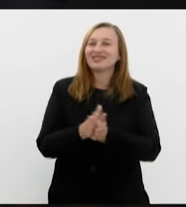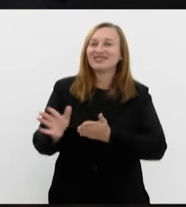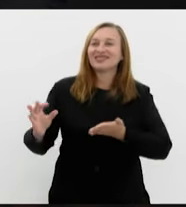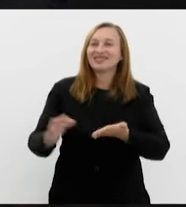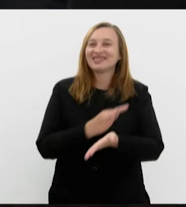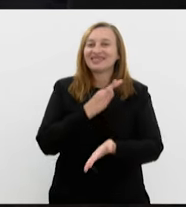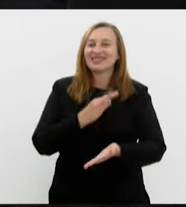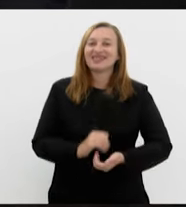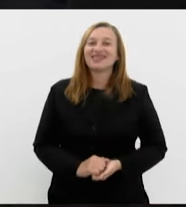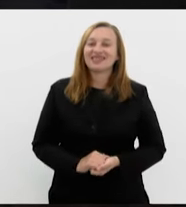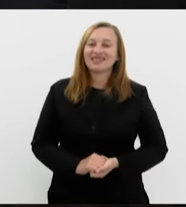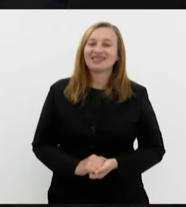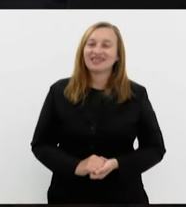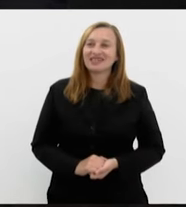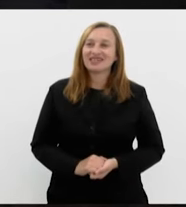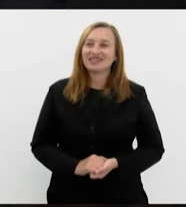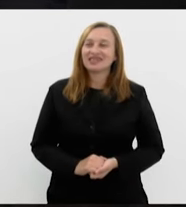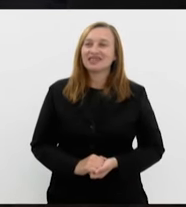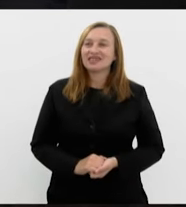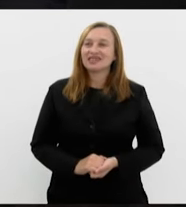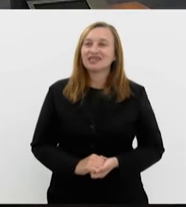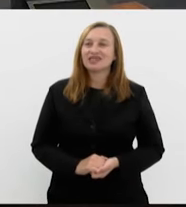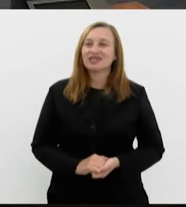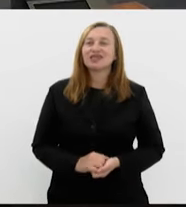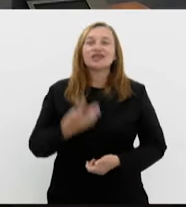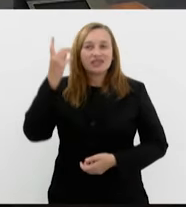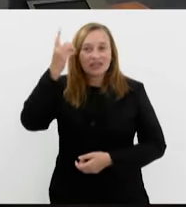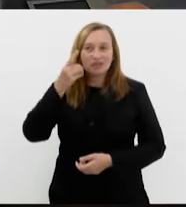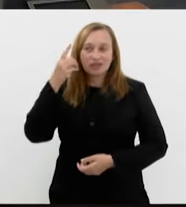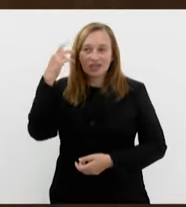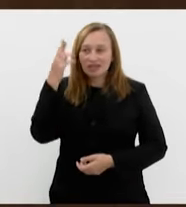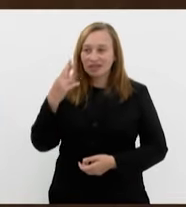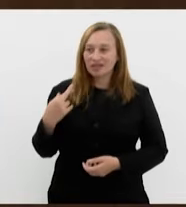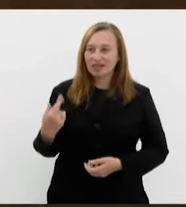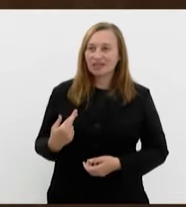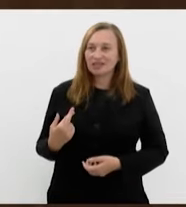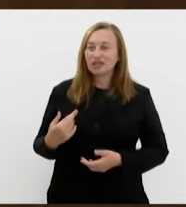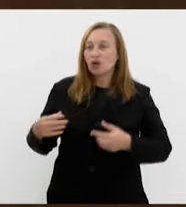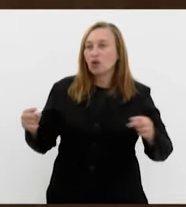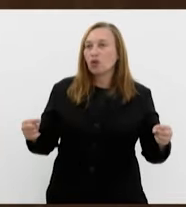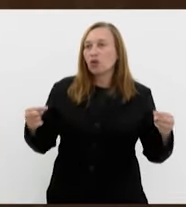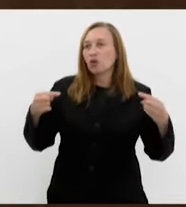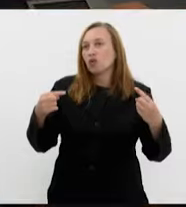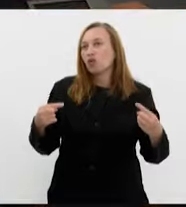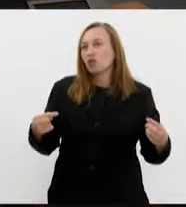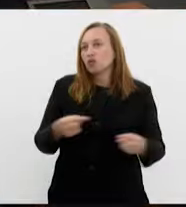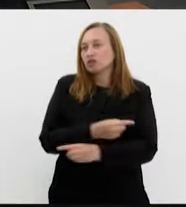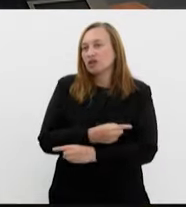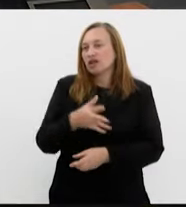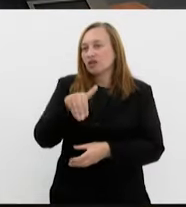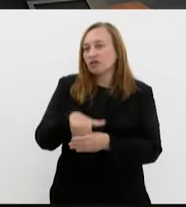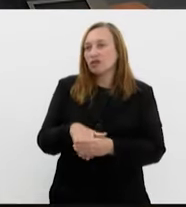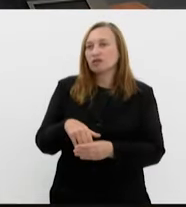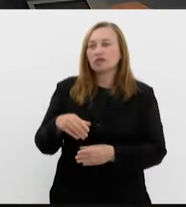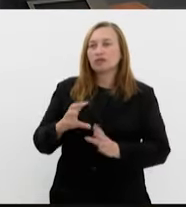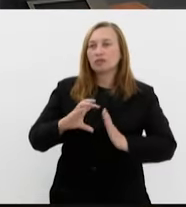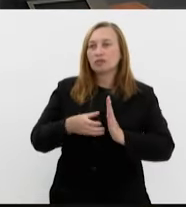publicação. Opa. Deputada Renata. Voto contrário da bancada do PSOL, presidente. Perfeito. Obrigada.